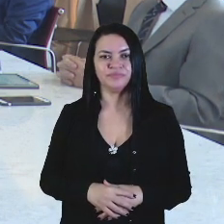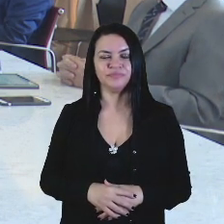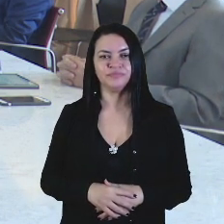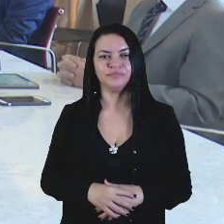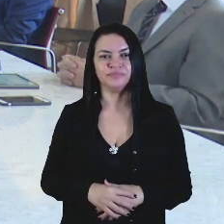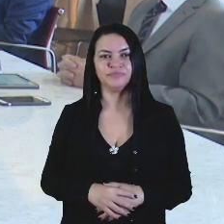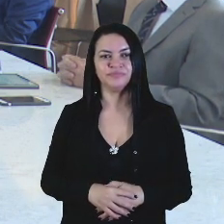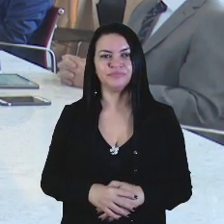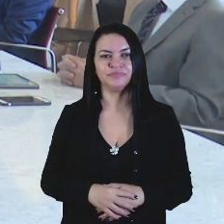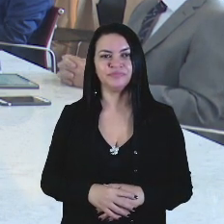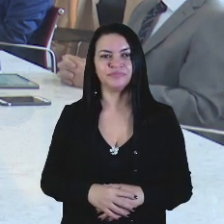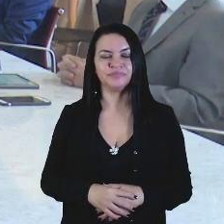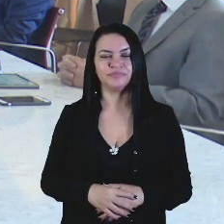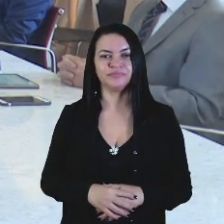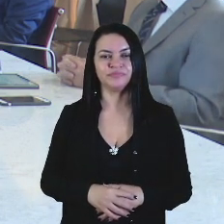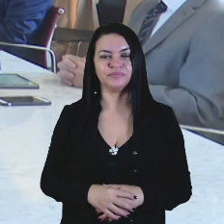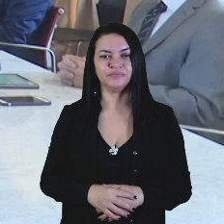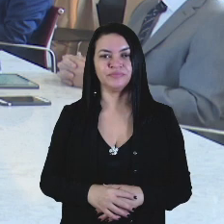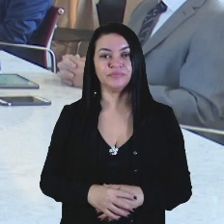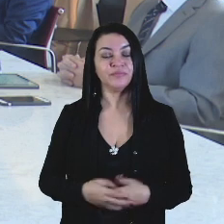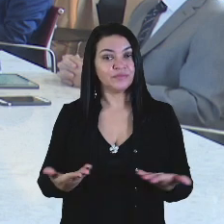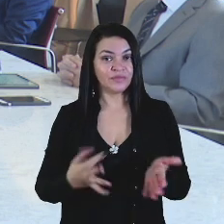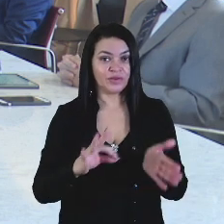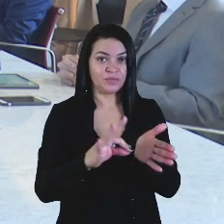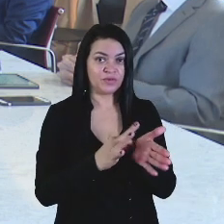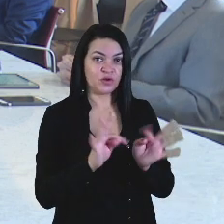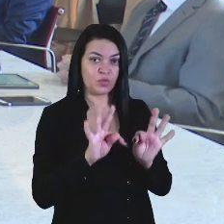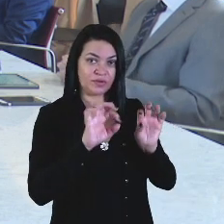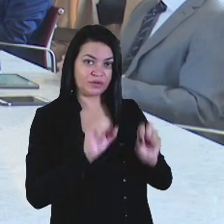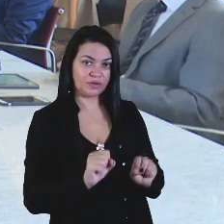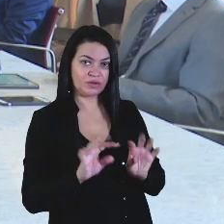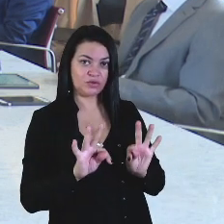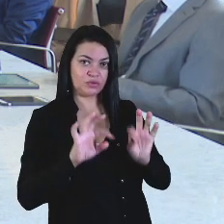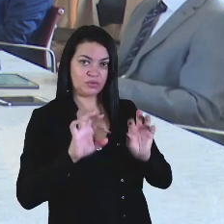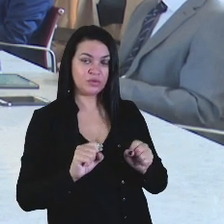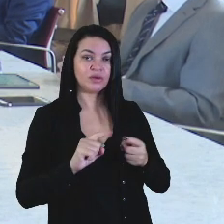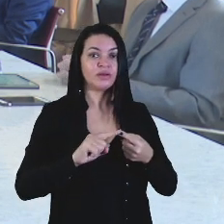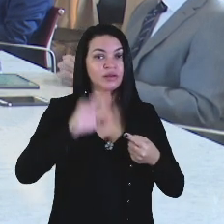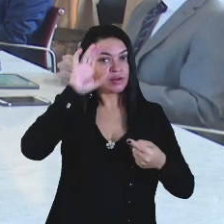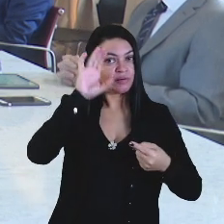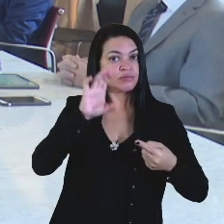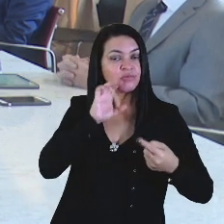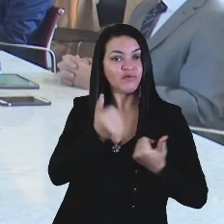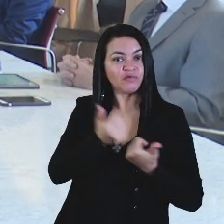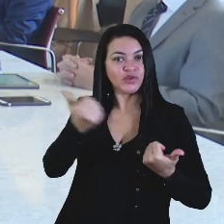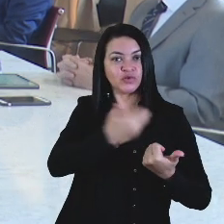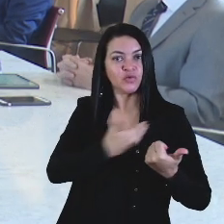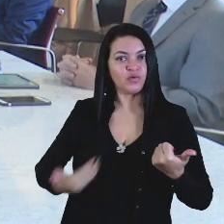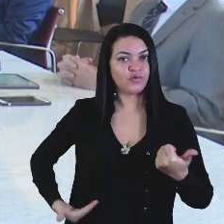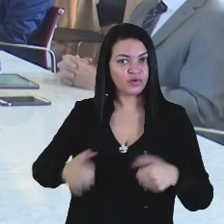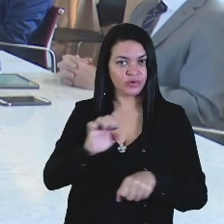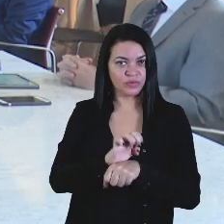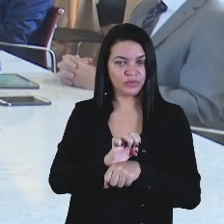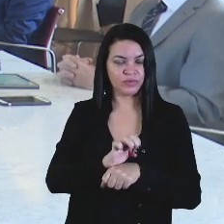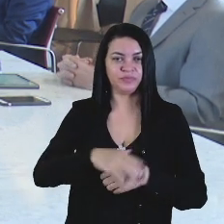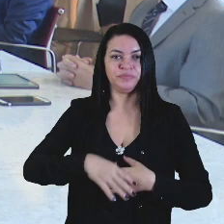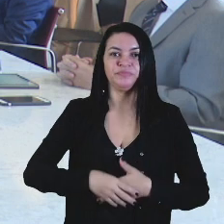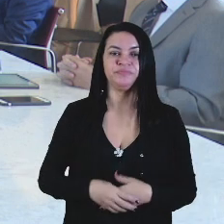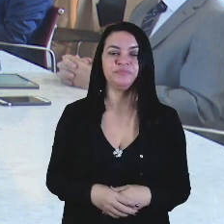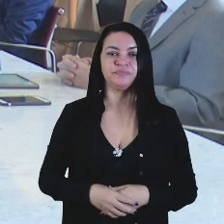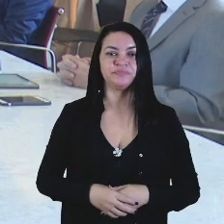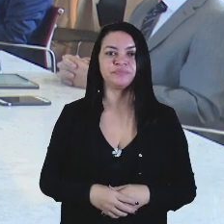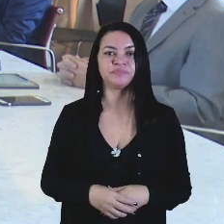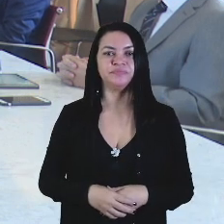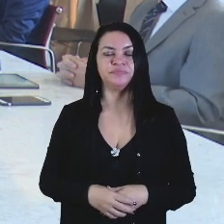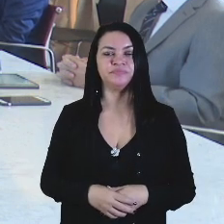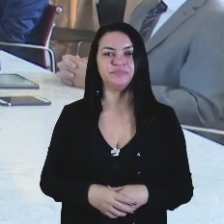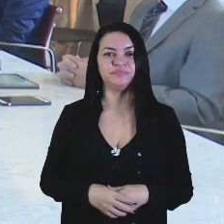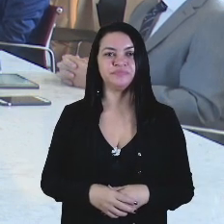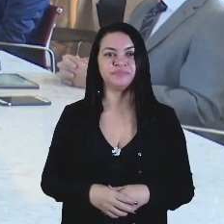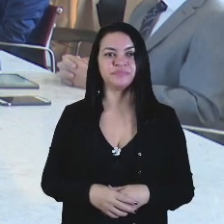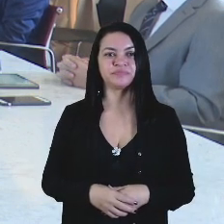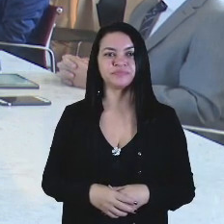o